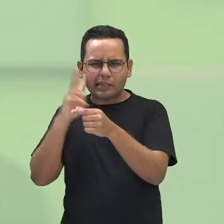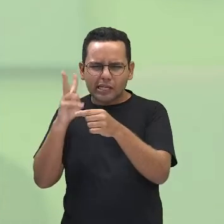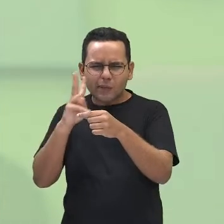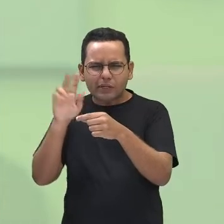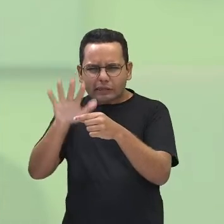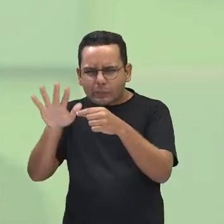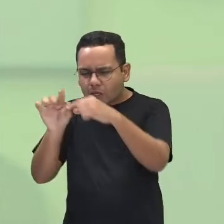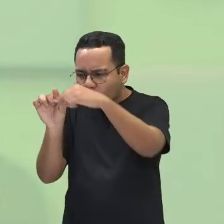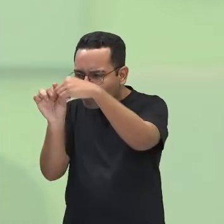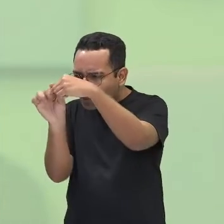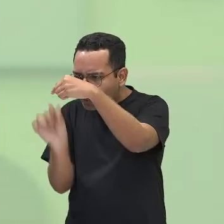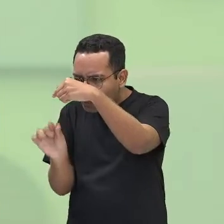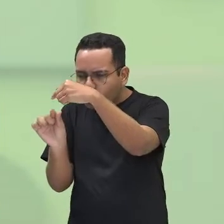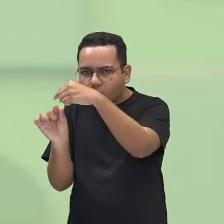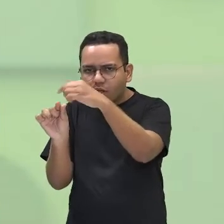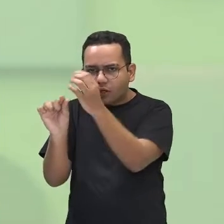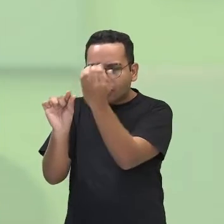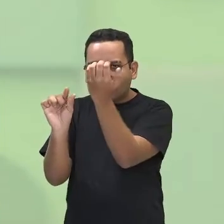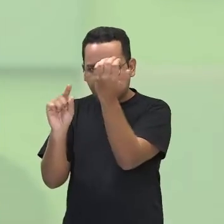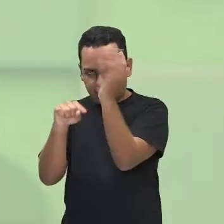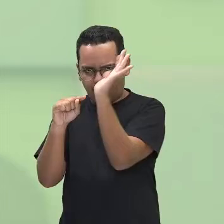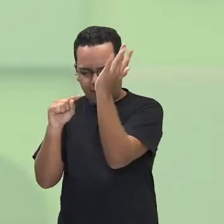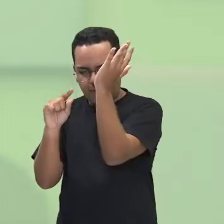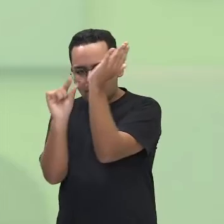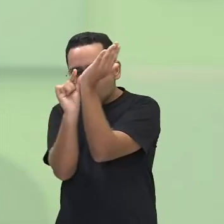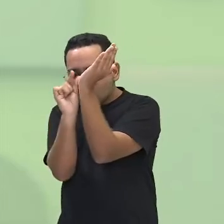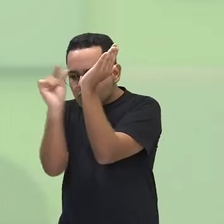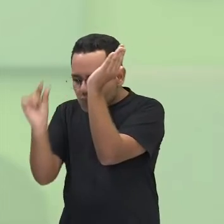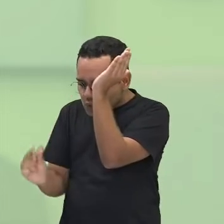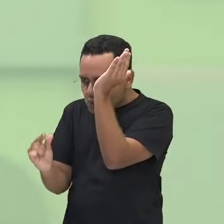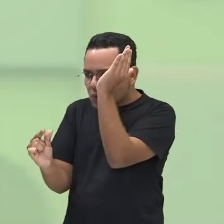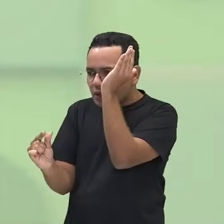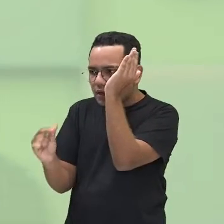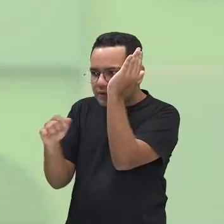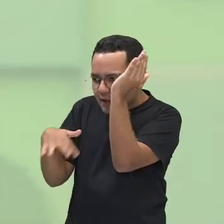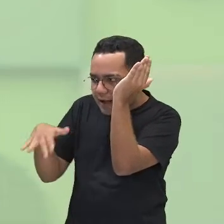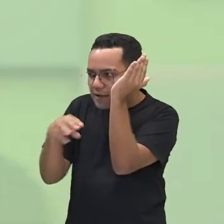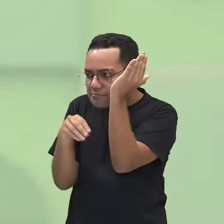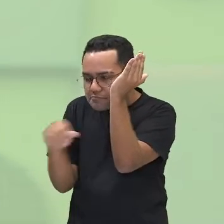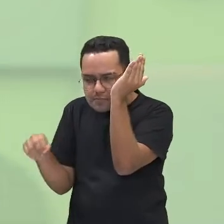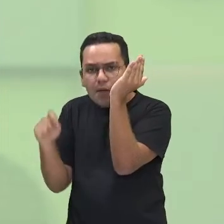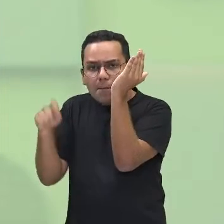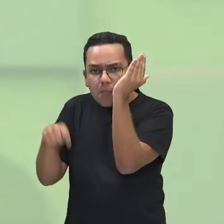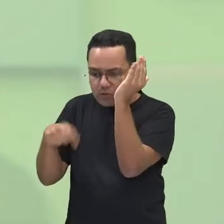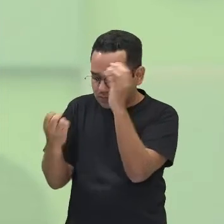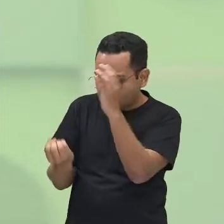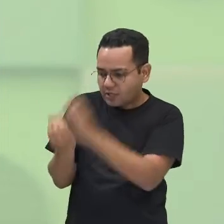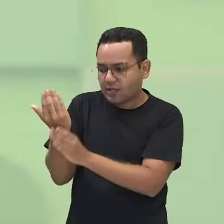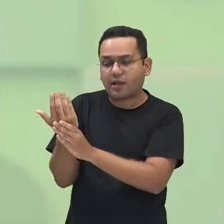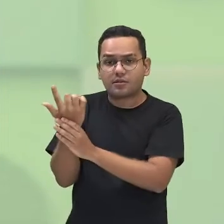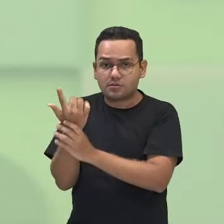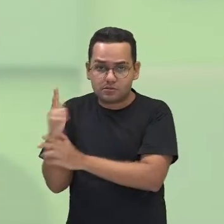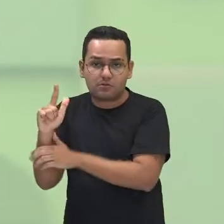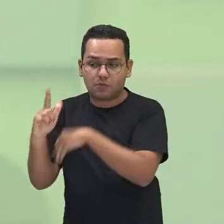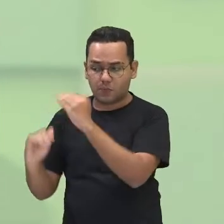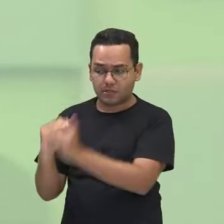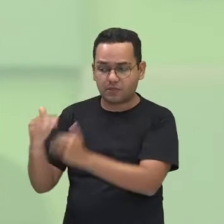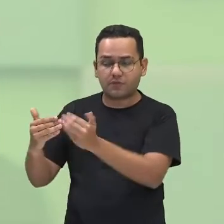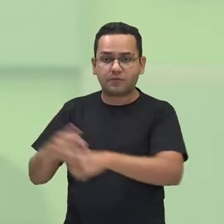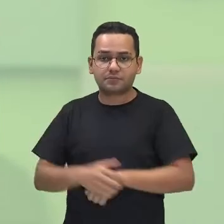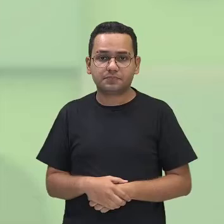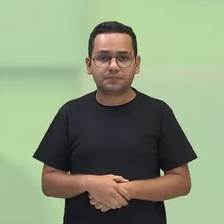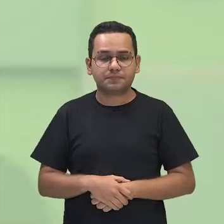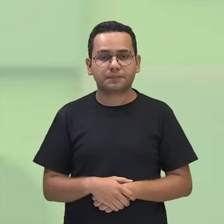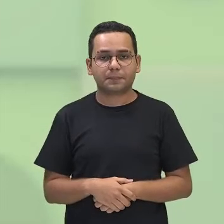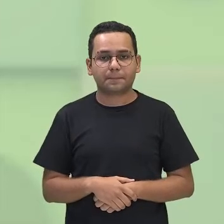pode germinar, né? E aí vai originar um novo pinheiro que vai ter seu desenvolvimento vegetativo, ou